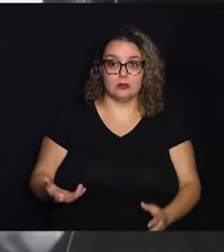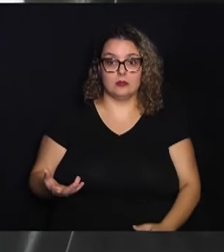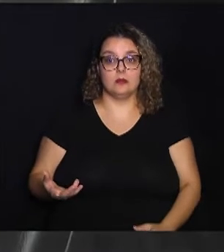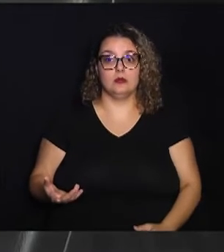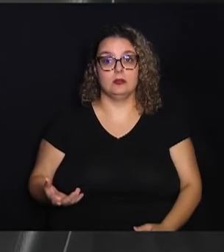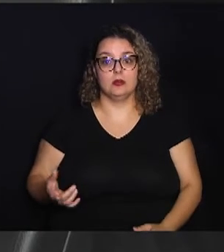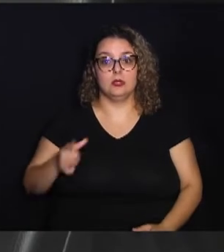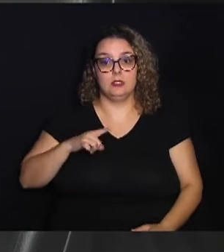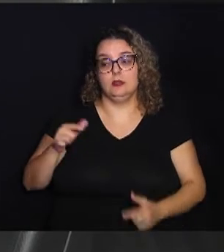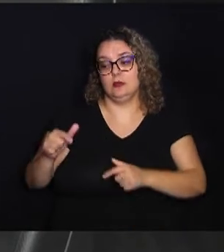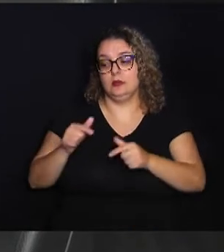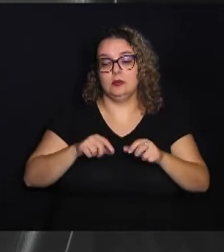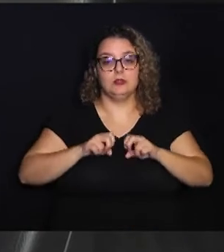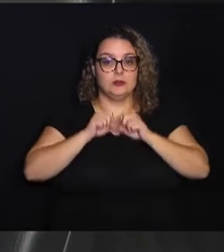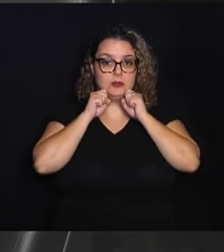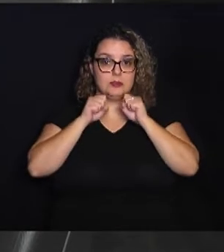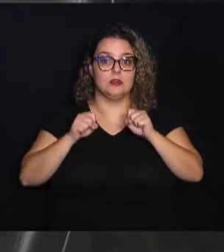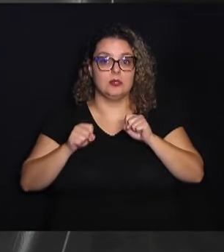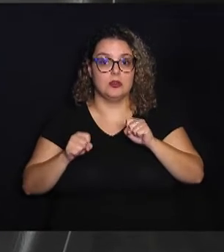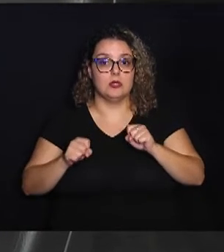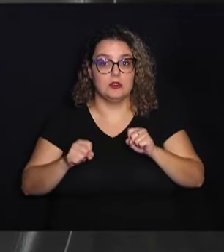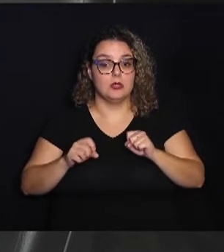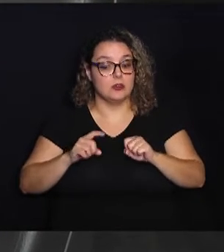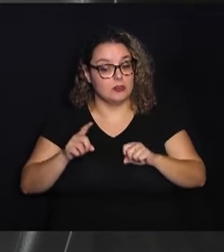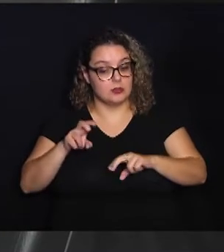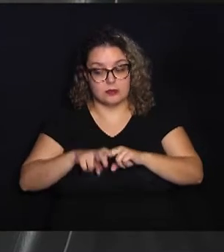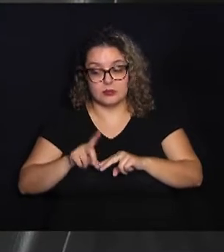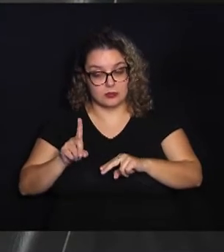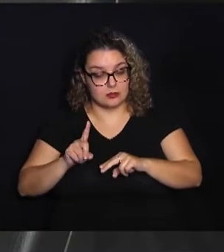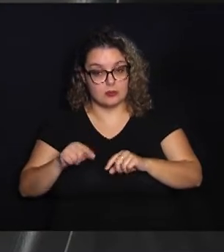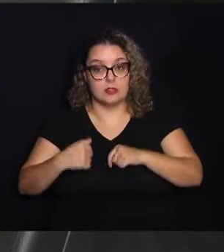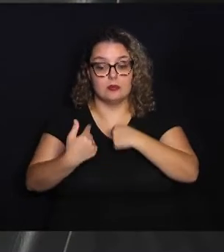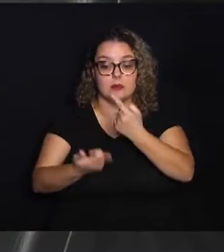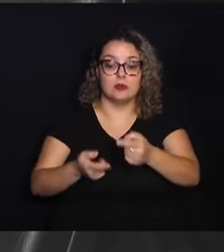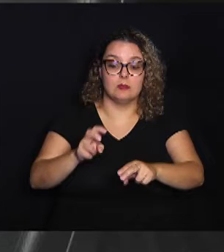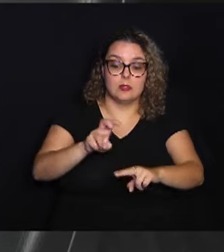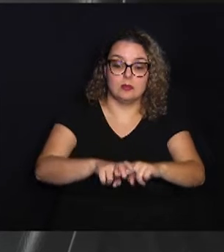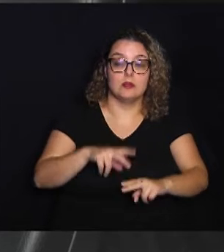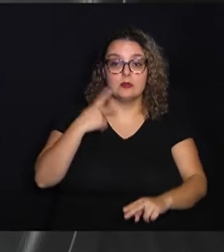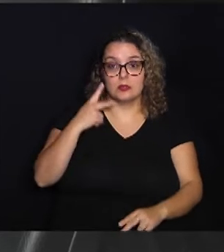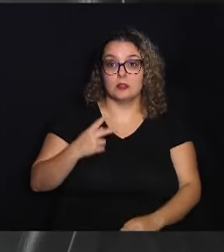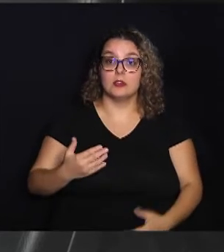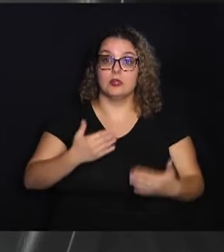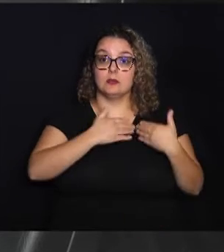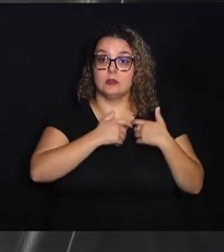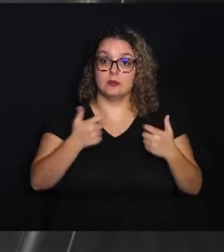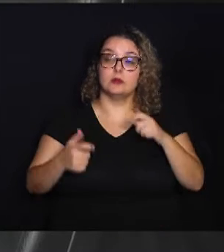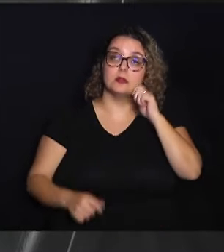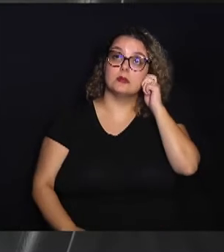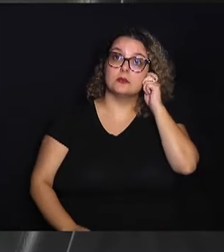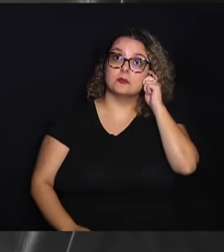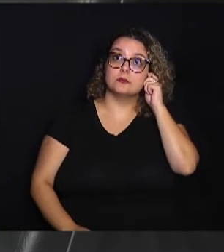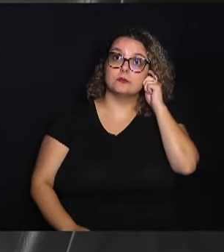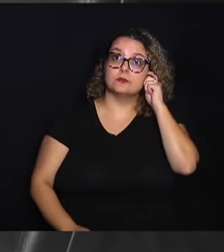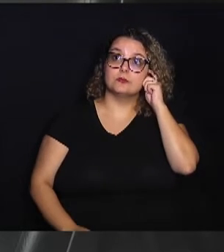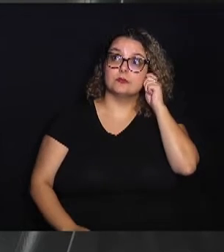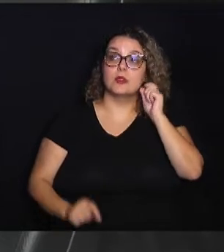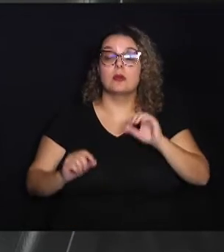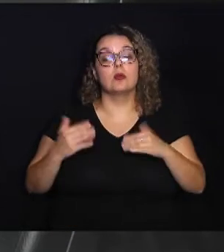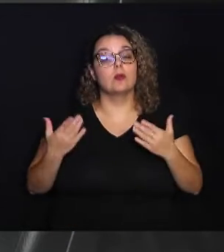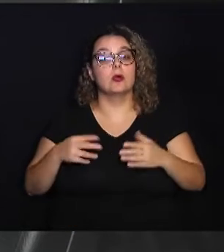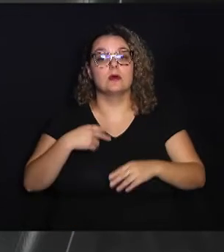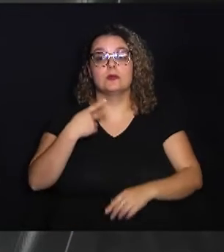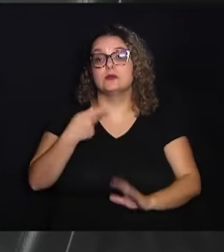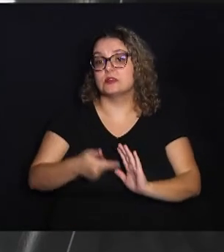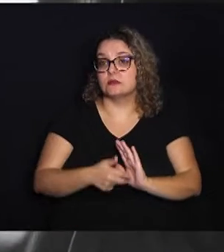ali, eu sentava na cadeira de um vereador. Sim. E a responsabilidade é muito grande. Muito grande no seguinte sentido, Mirna. Eu vim para a